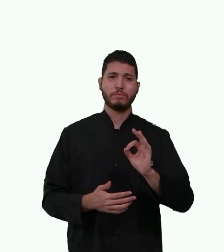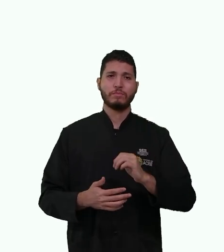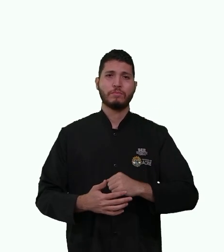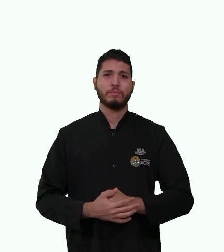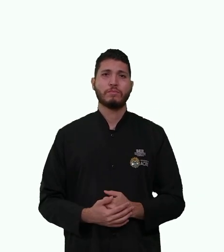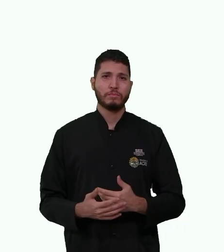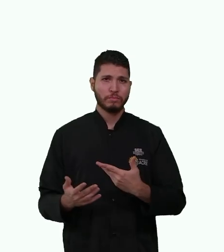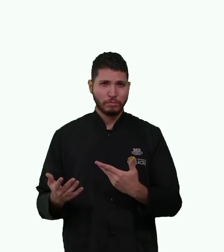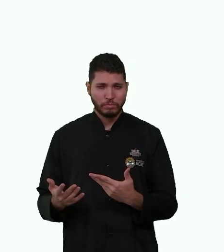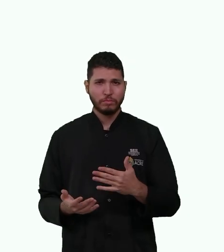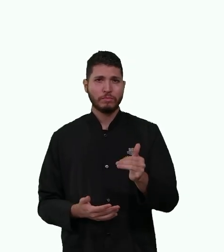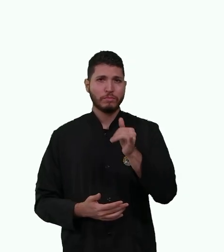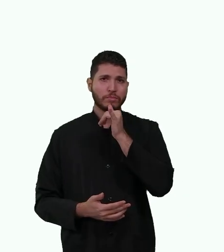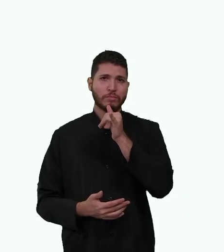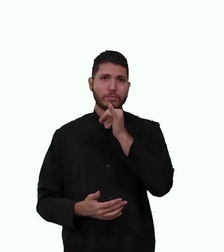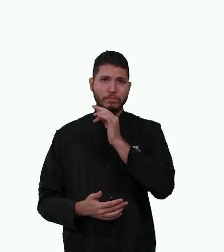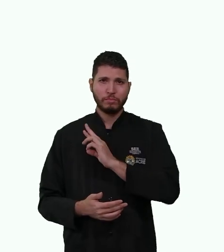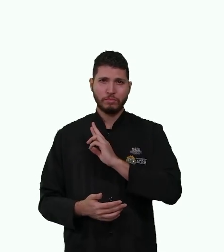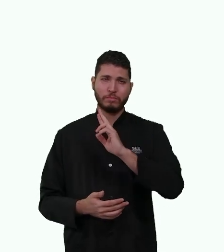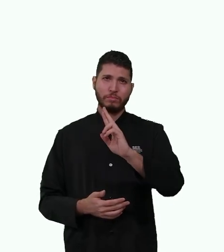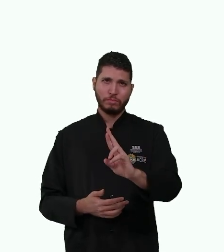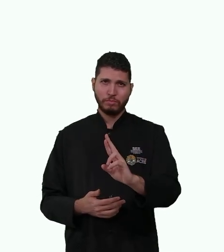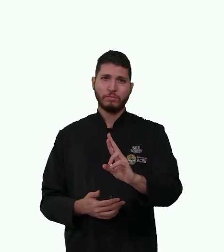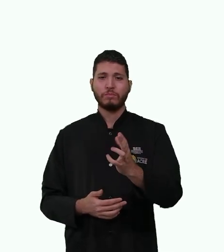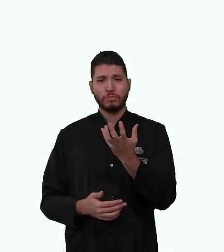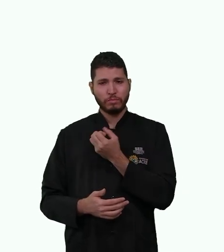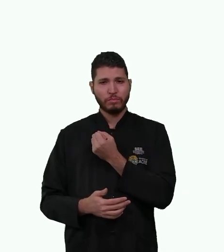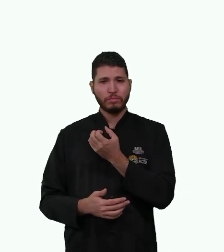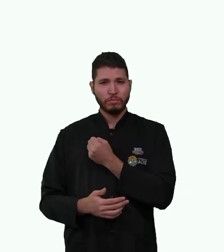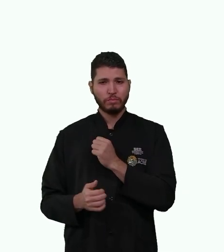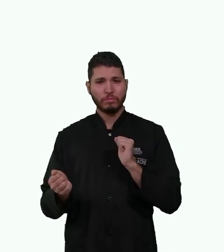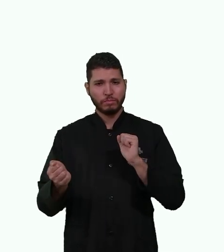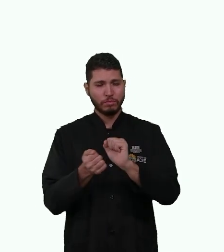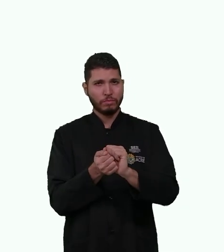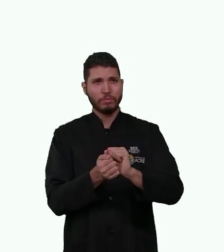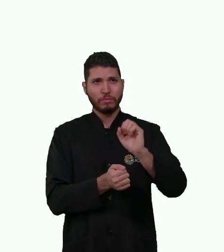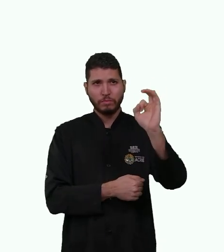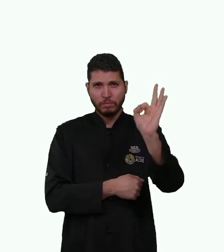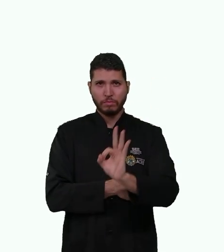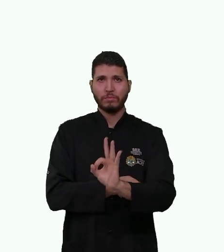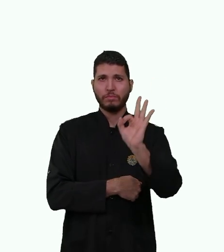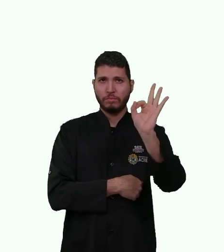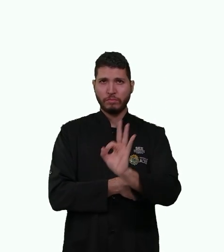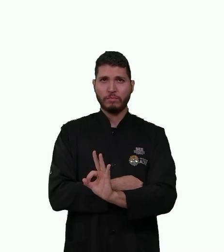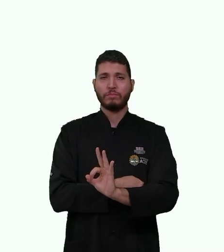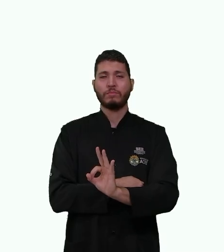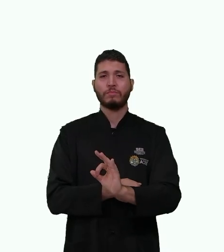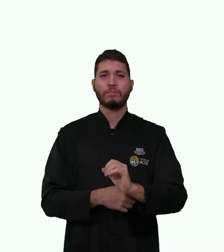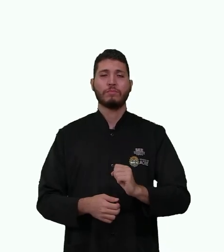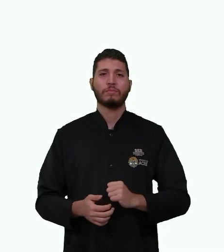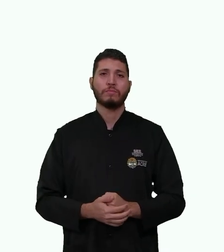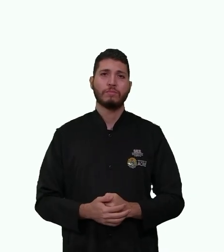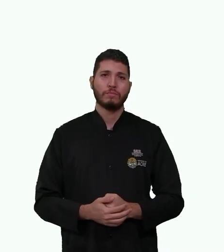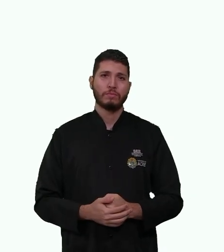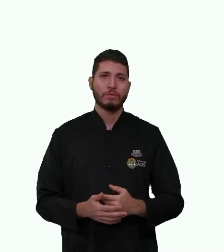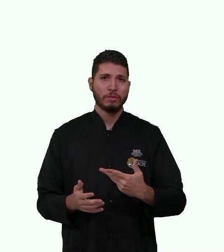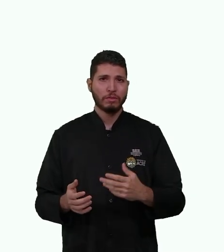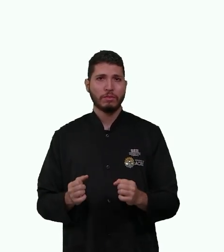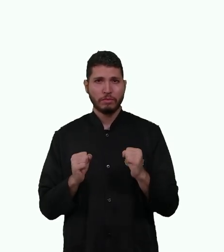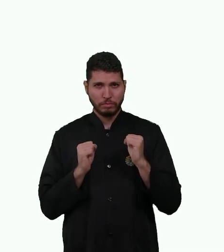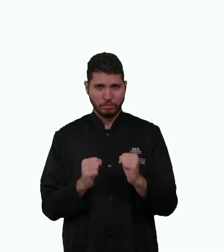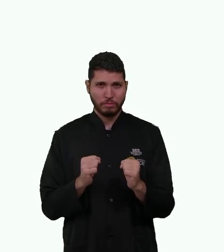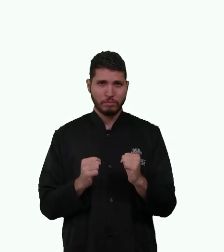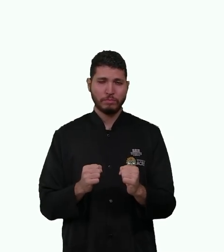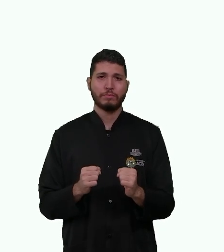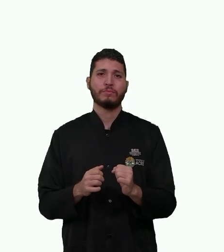de representação de um valor percentual, tá? Eu quero mostrar para você com isso que eu posso representar essa porcentagem